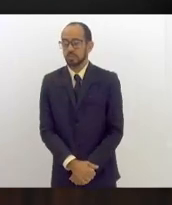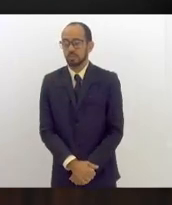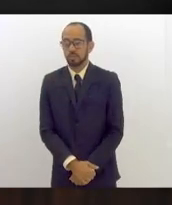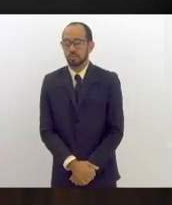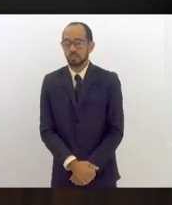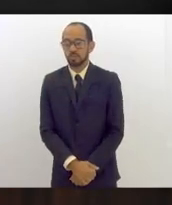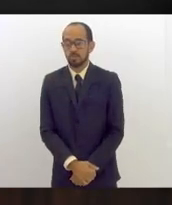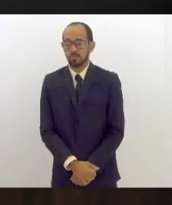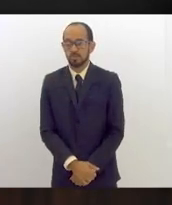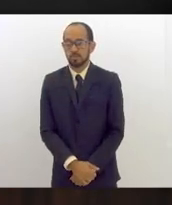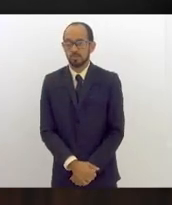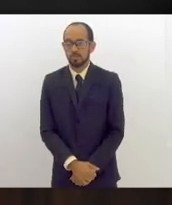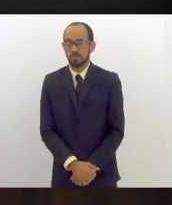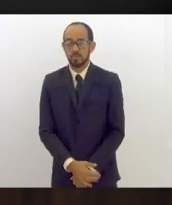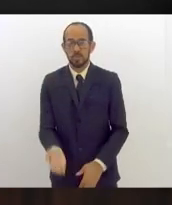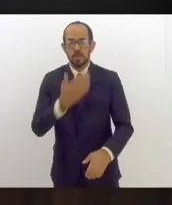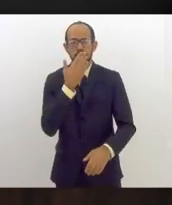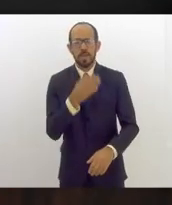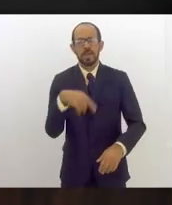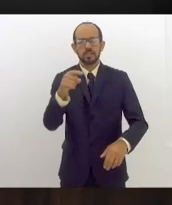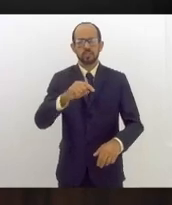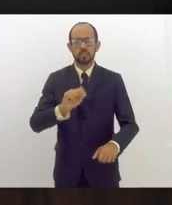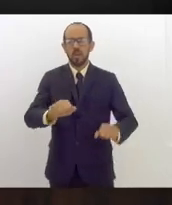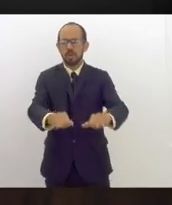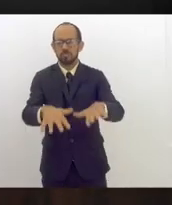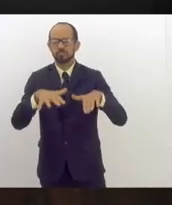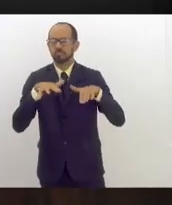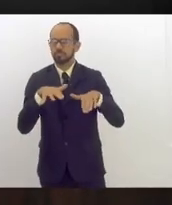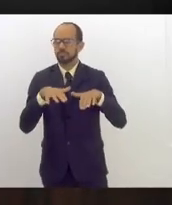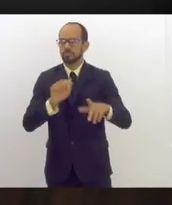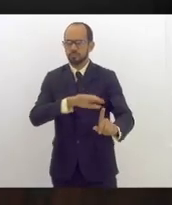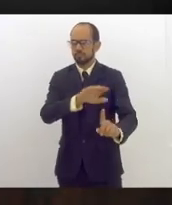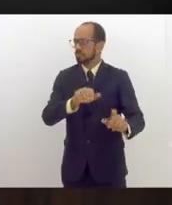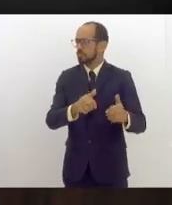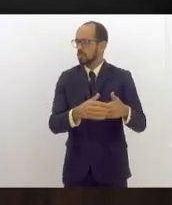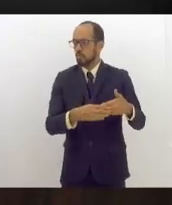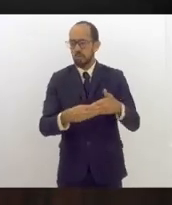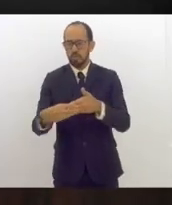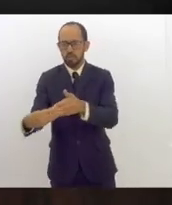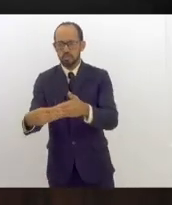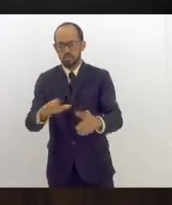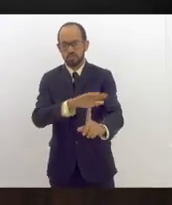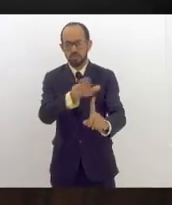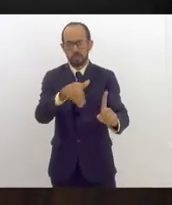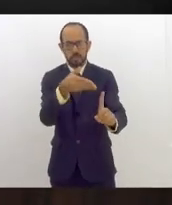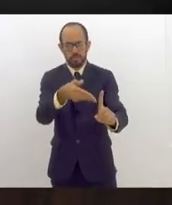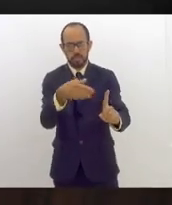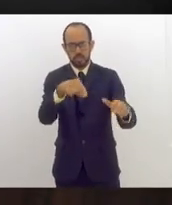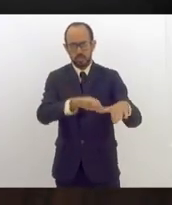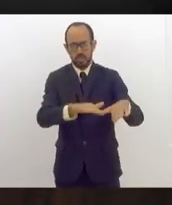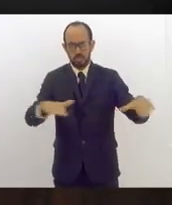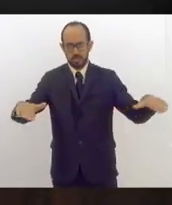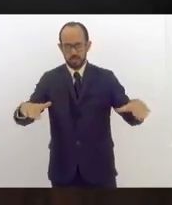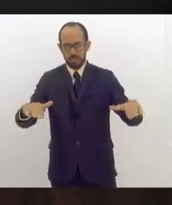RJ solicita ao cerimonial que conduz os homenageados até a mesa de honra